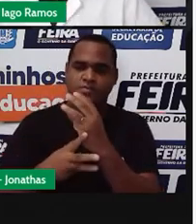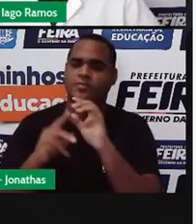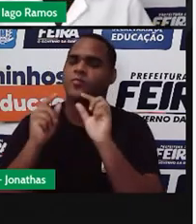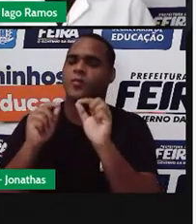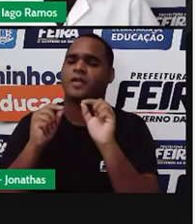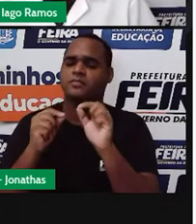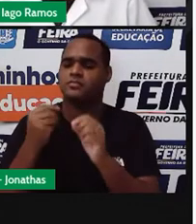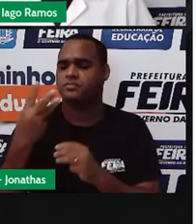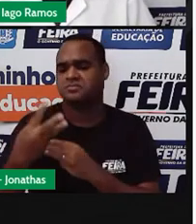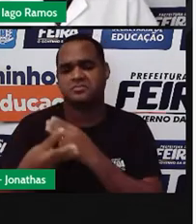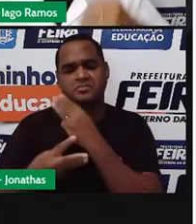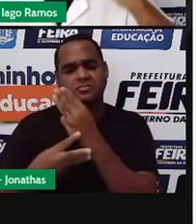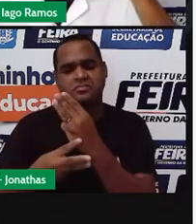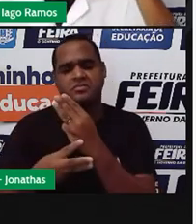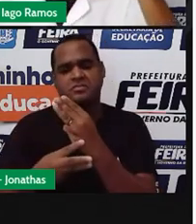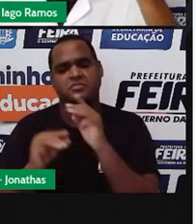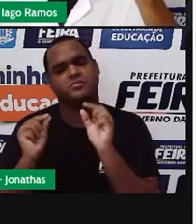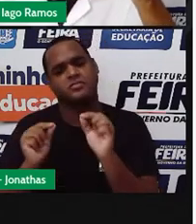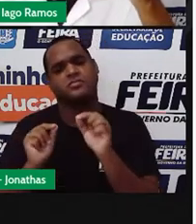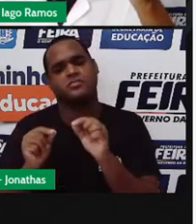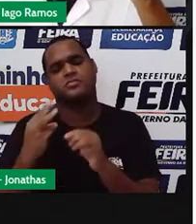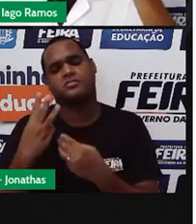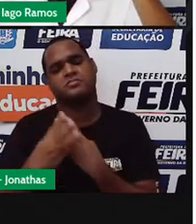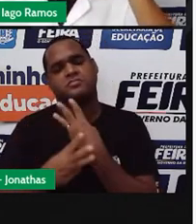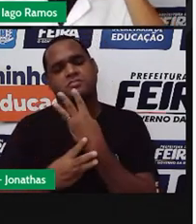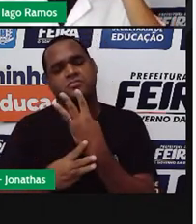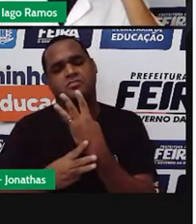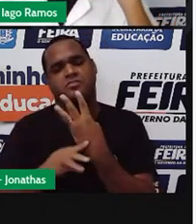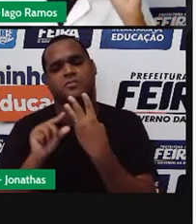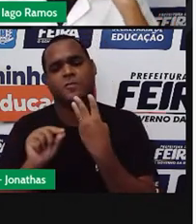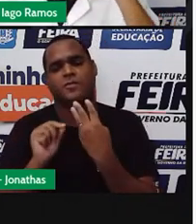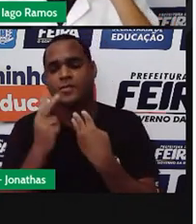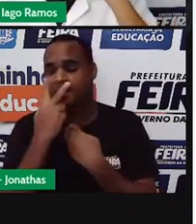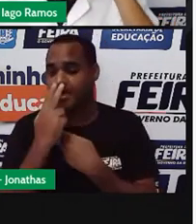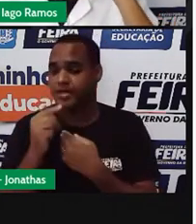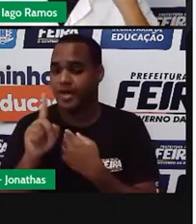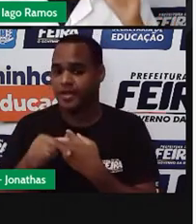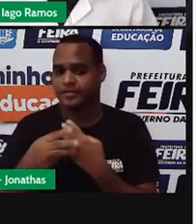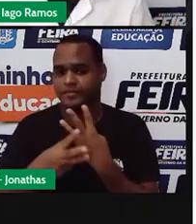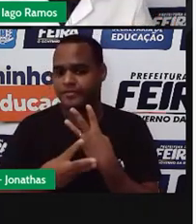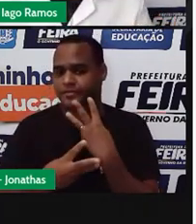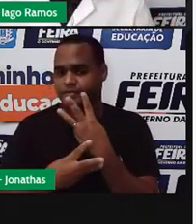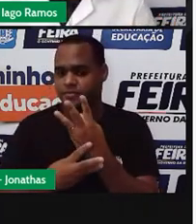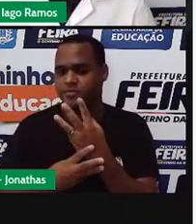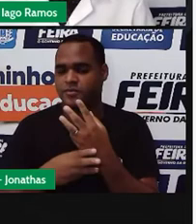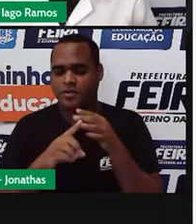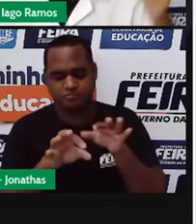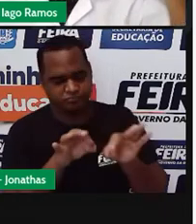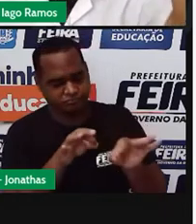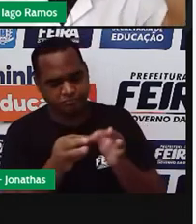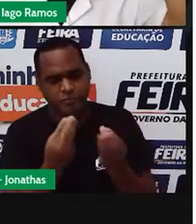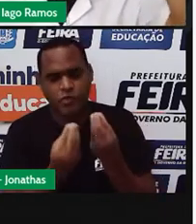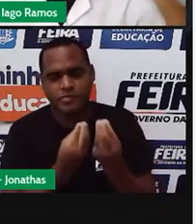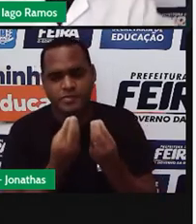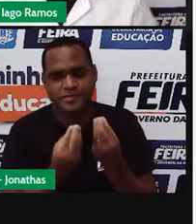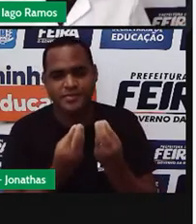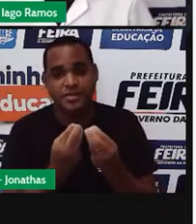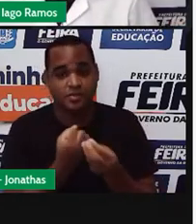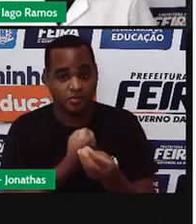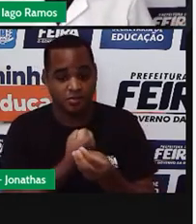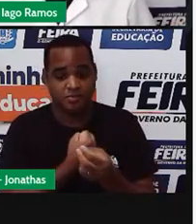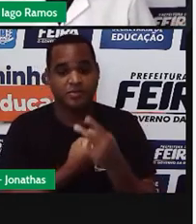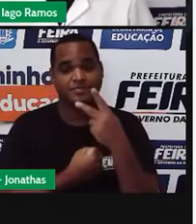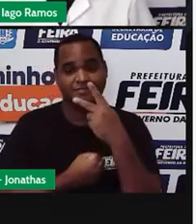faz 3 elevado a 2 3 elevado a 2 é uma potência e potência a gente resolve assim o número Zinho que tá lá em